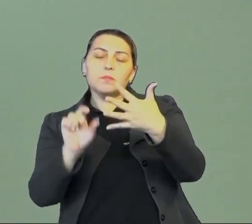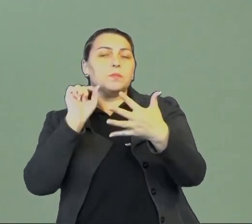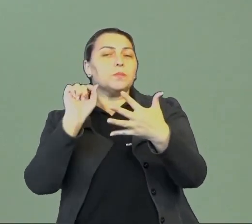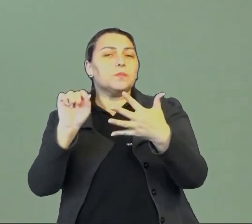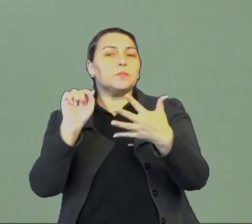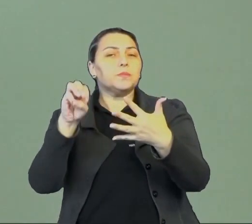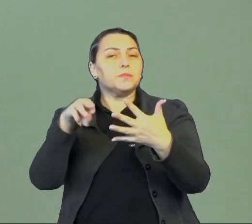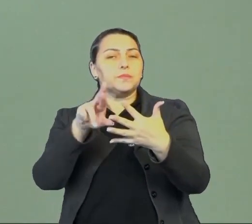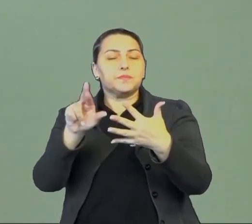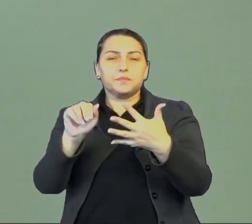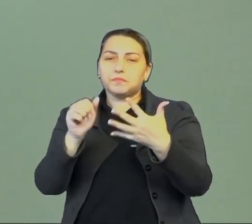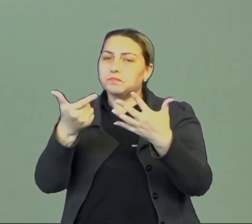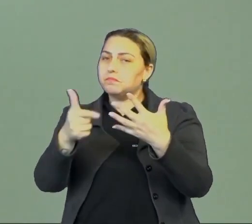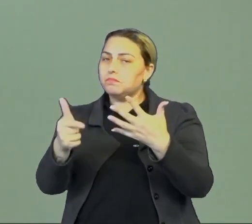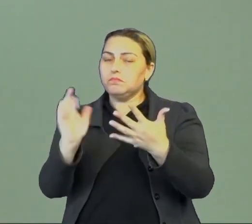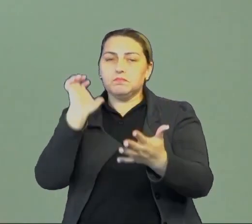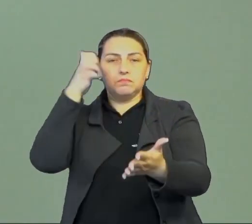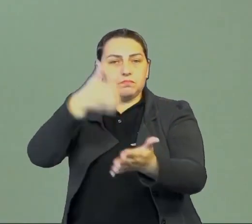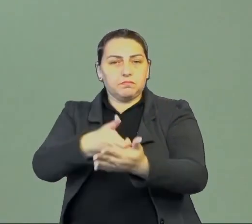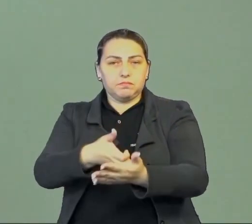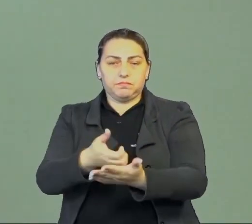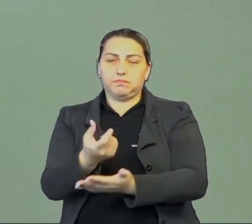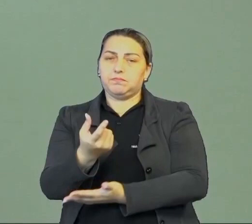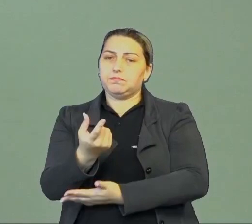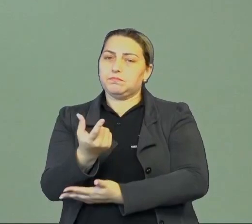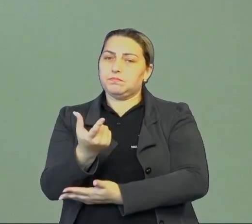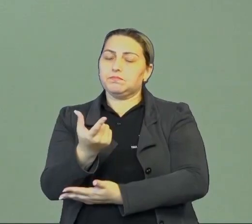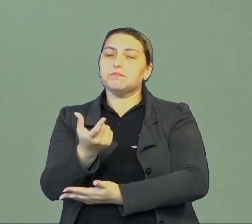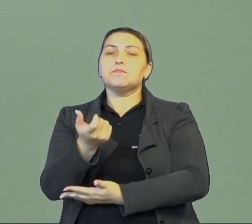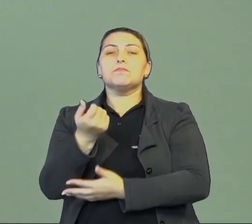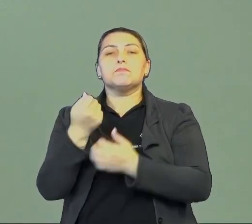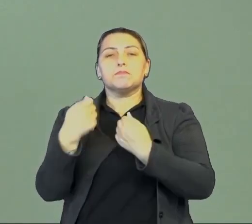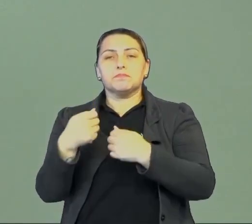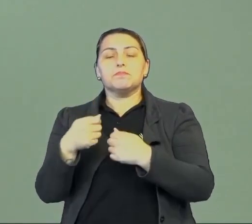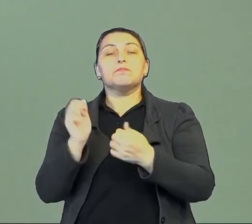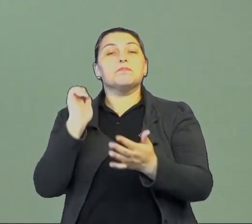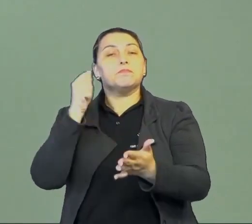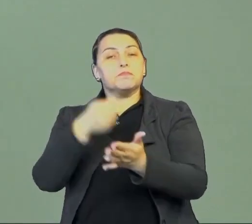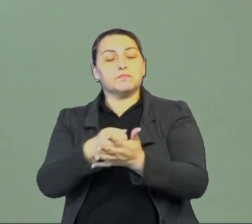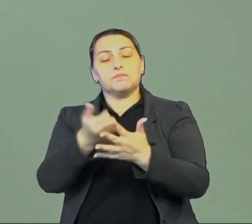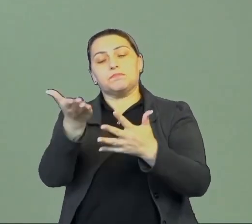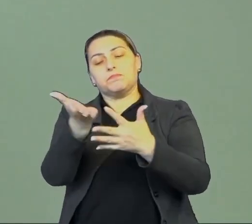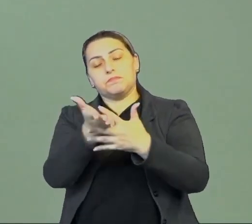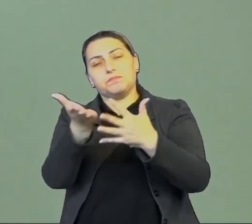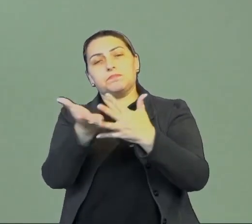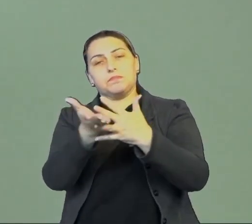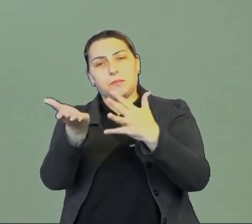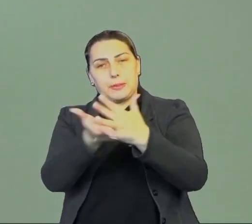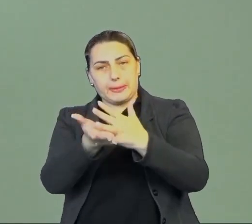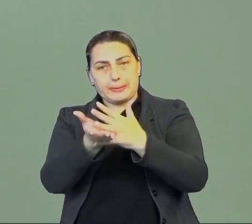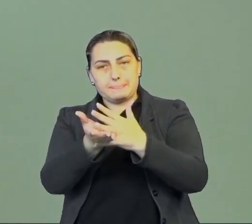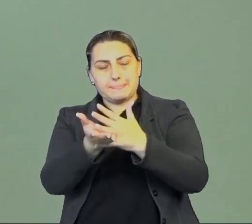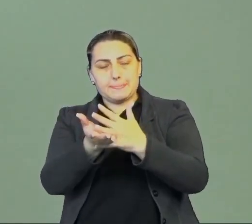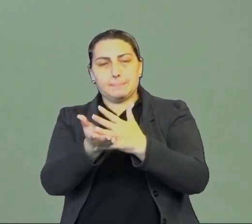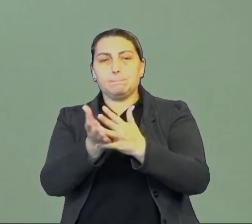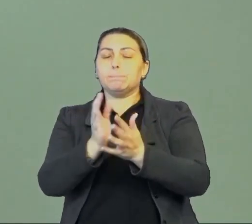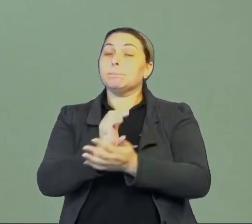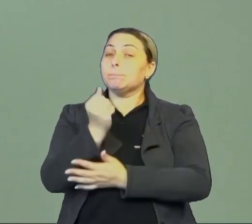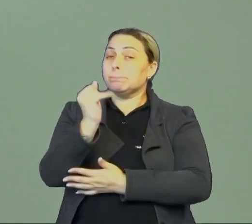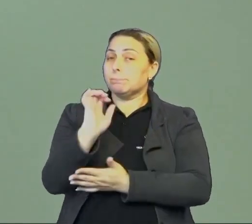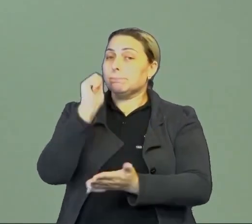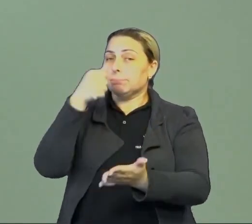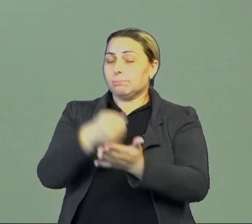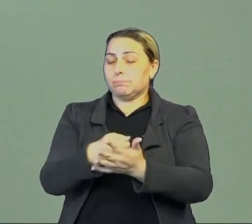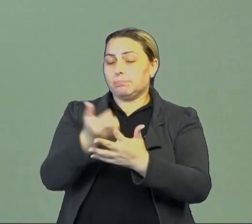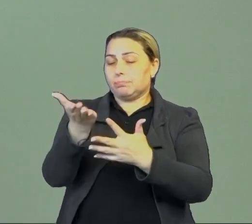que que a Maria fez ela não tinha esse dinheiro à vista Então ela resolveu pagar a prazo ou seja parcelado Então se